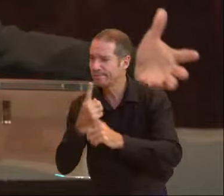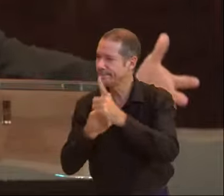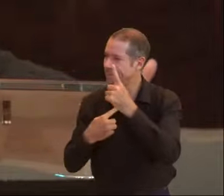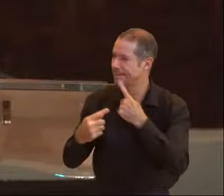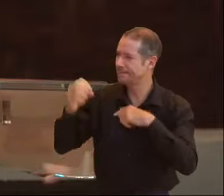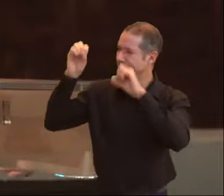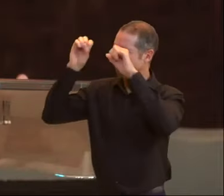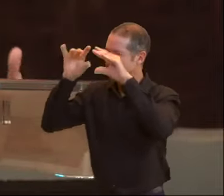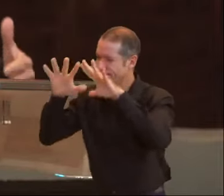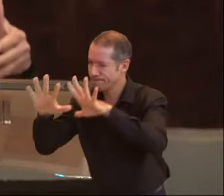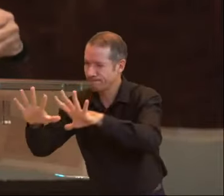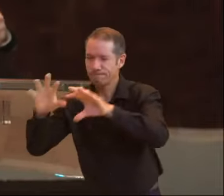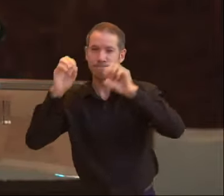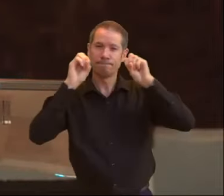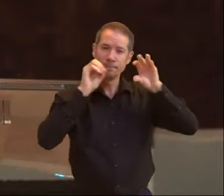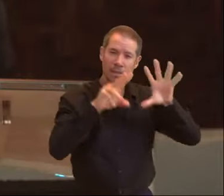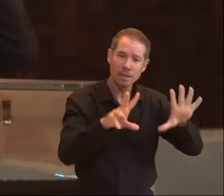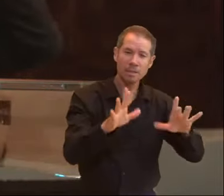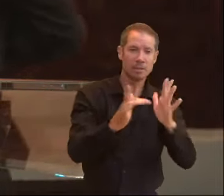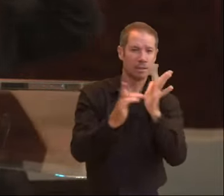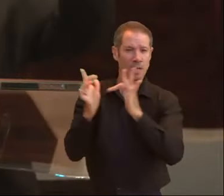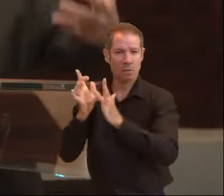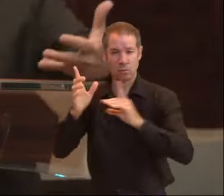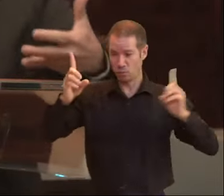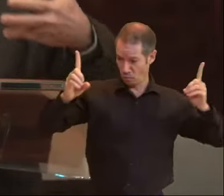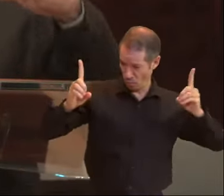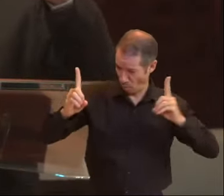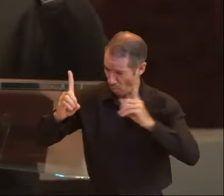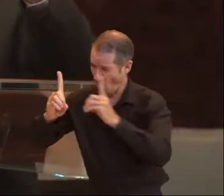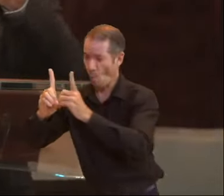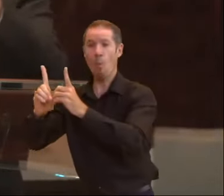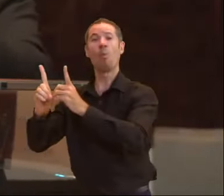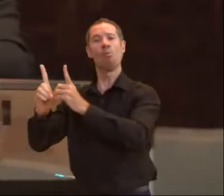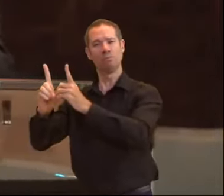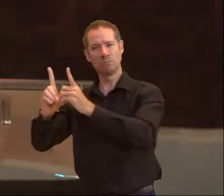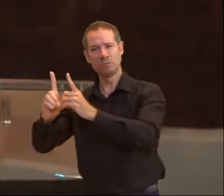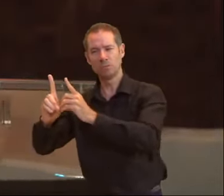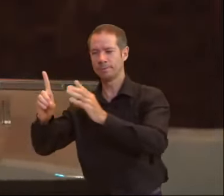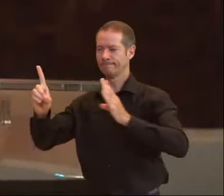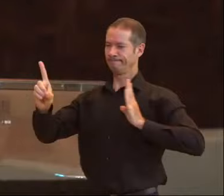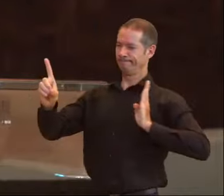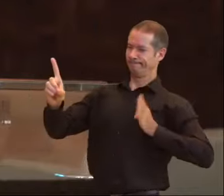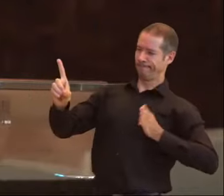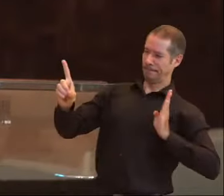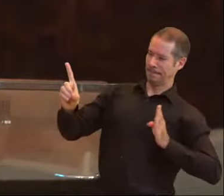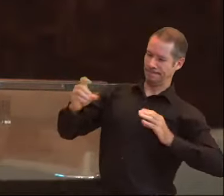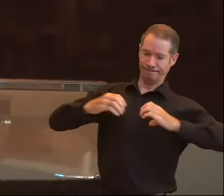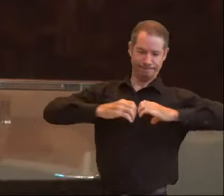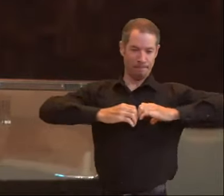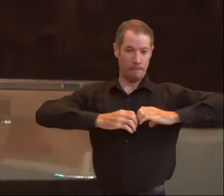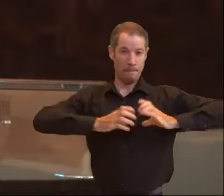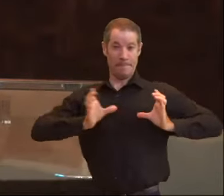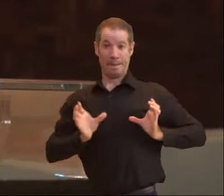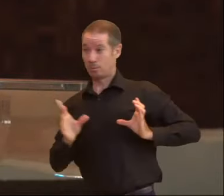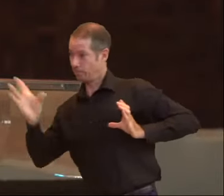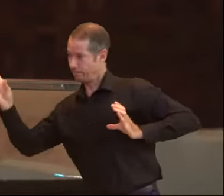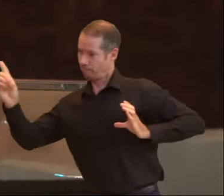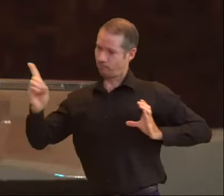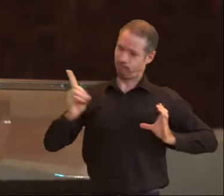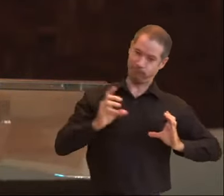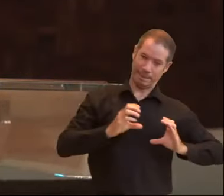desejando abençoar, ele sempre indo ao encontro daquele coração que está aberto para